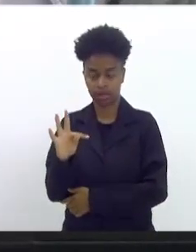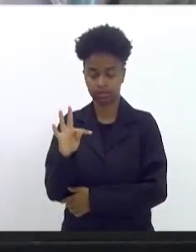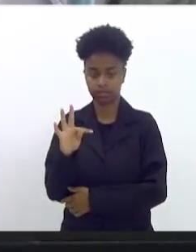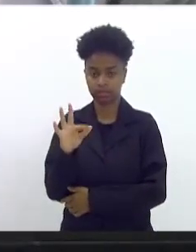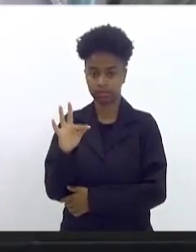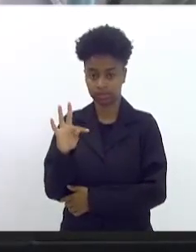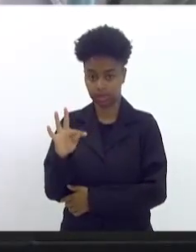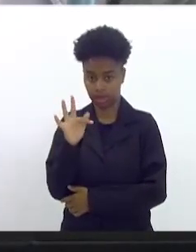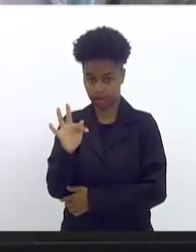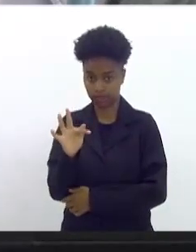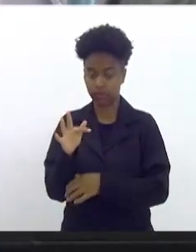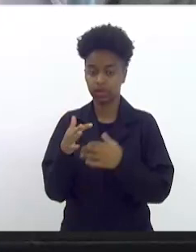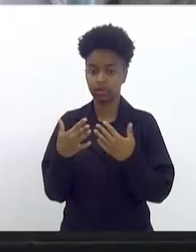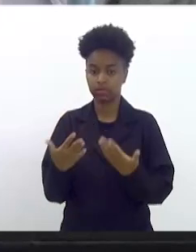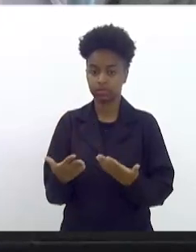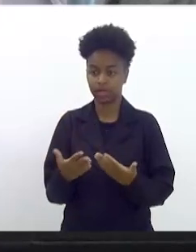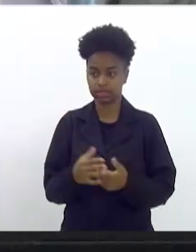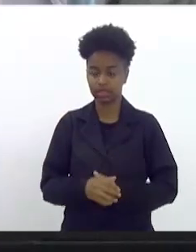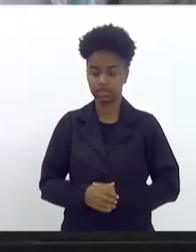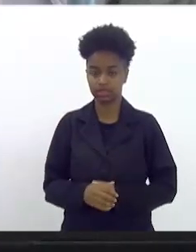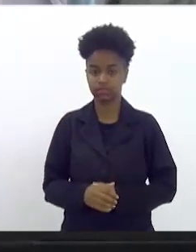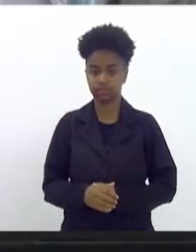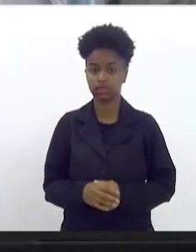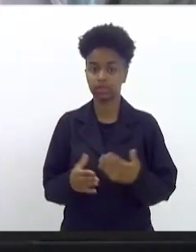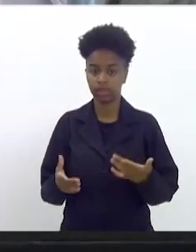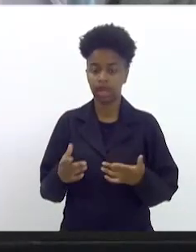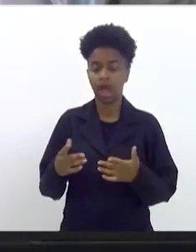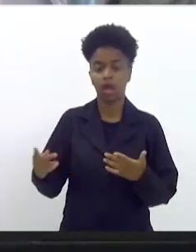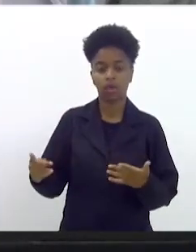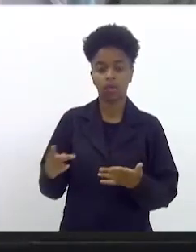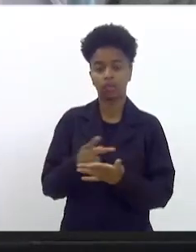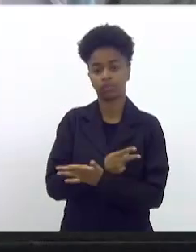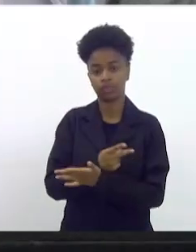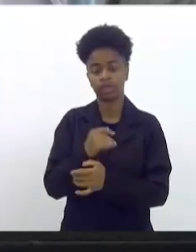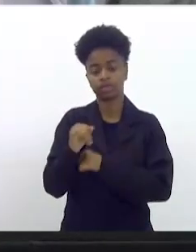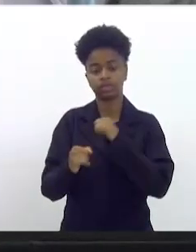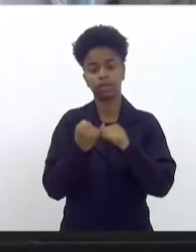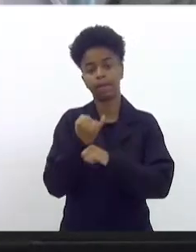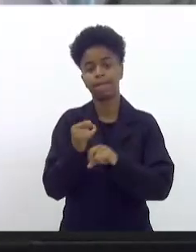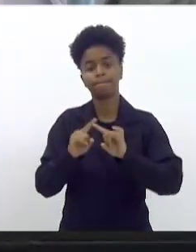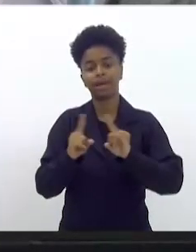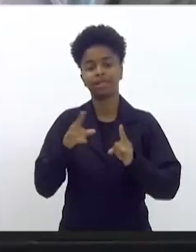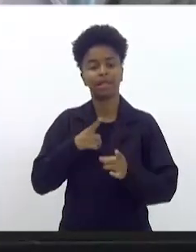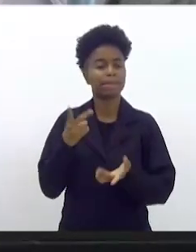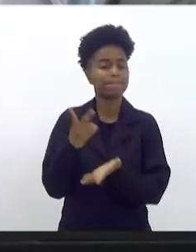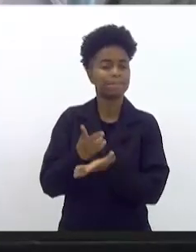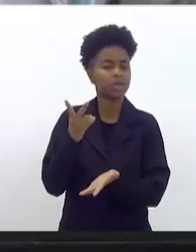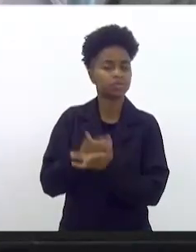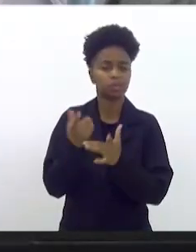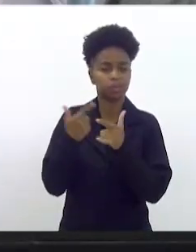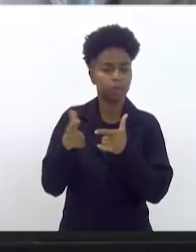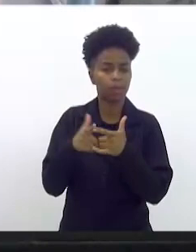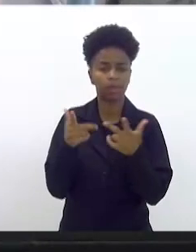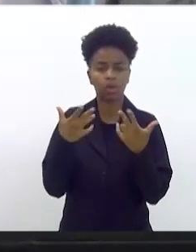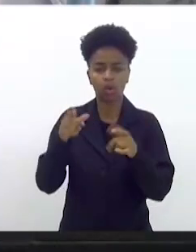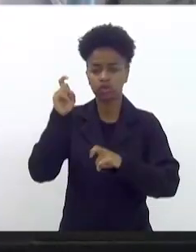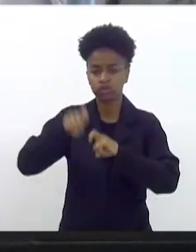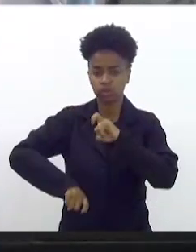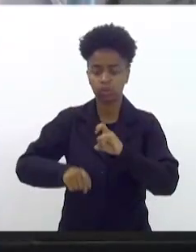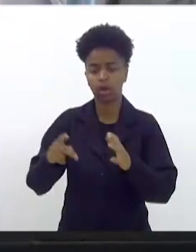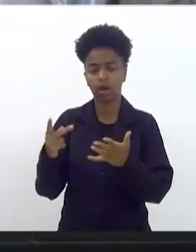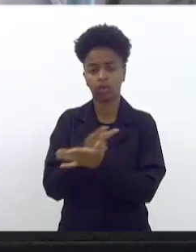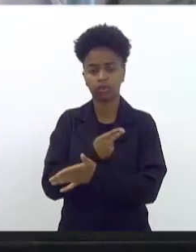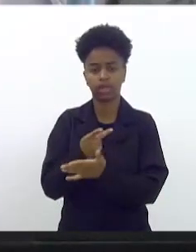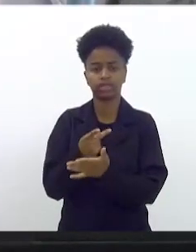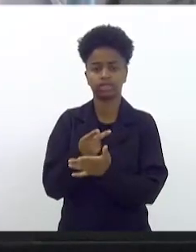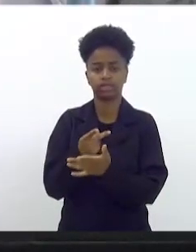dizendo que, embora praticado na rede, ele causa as mesmas consequências do estupro previsto aí no